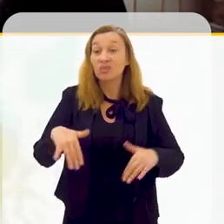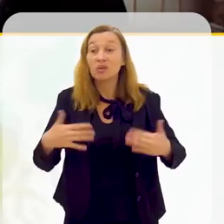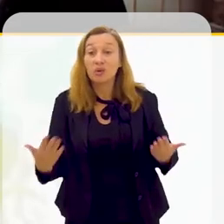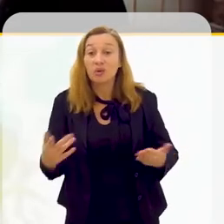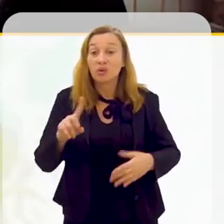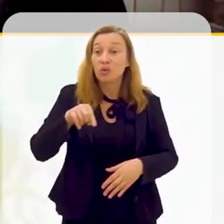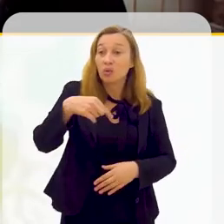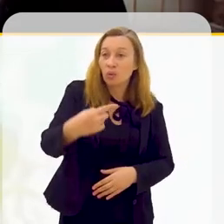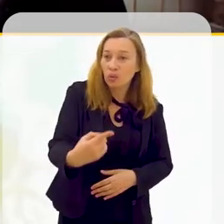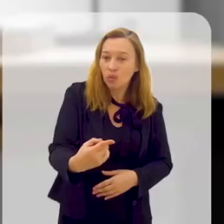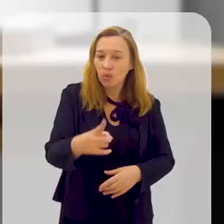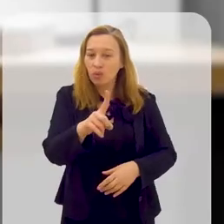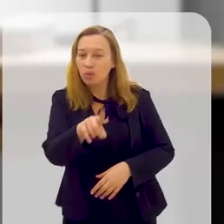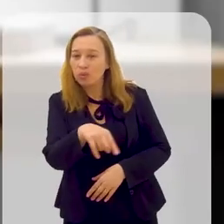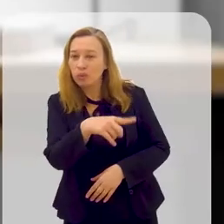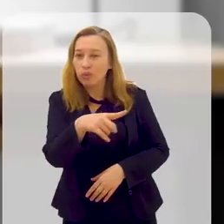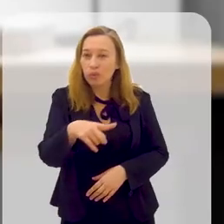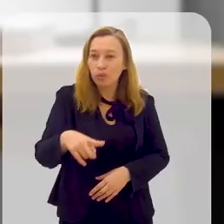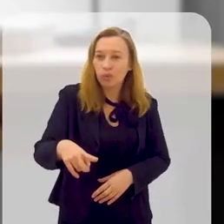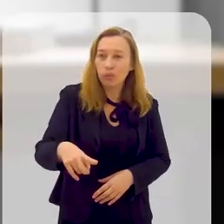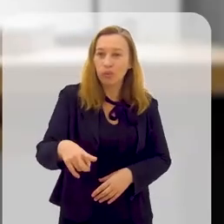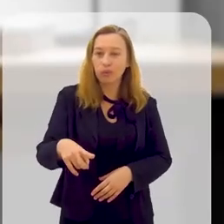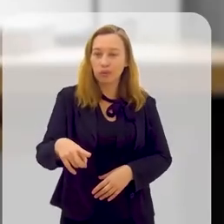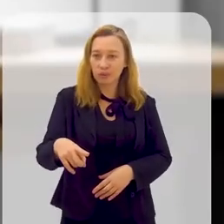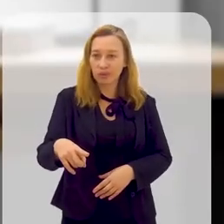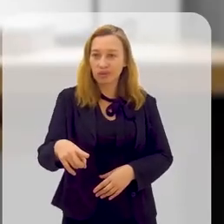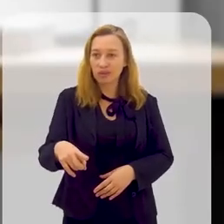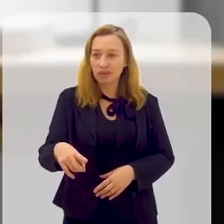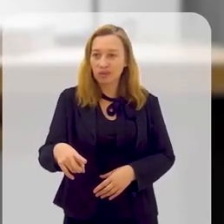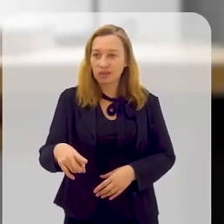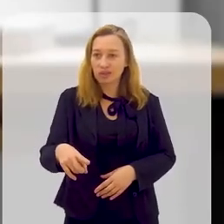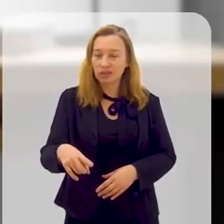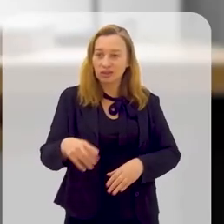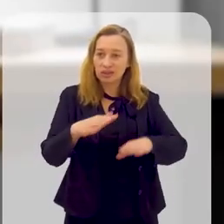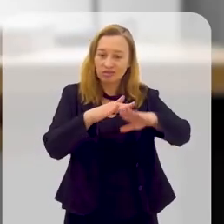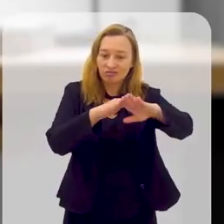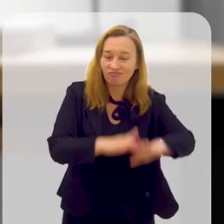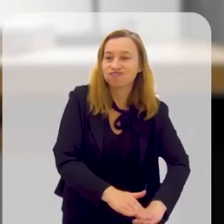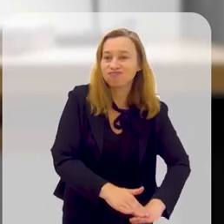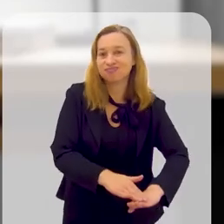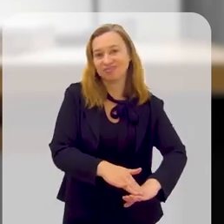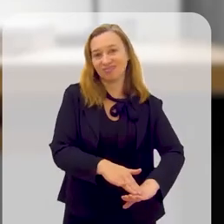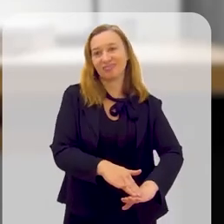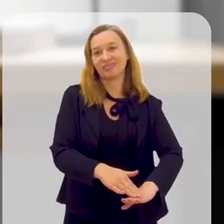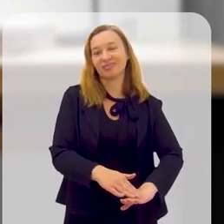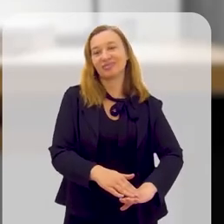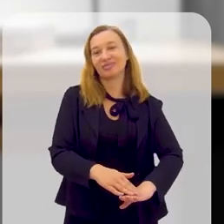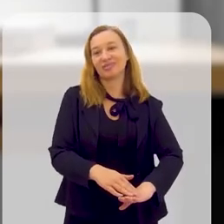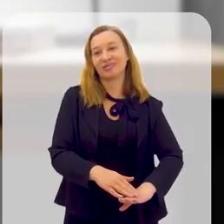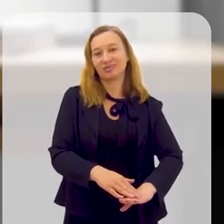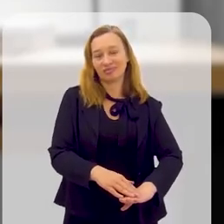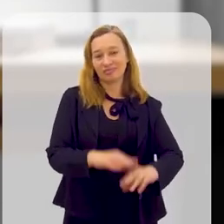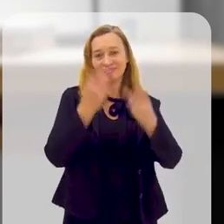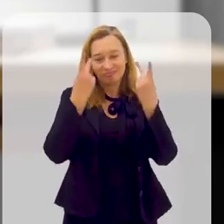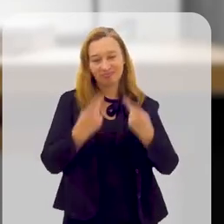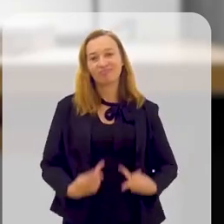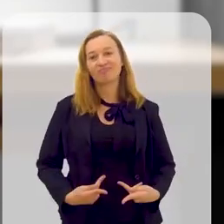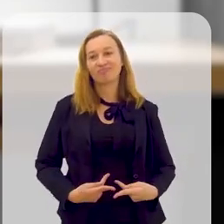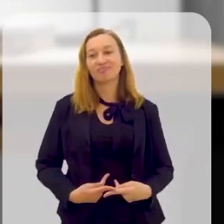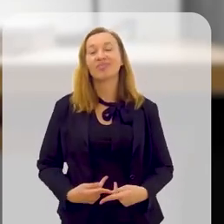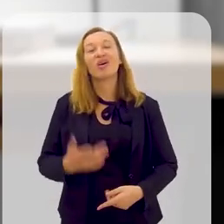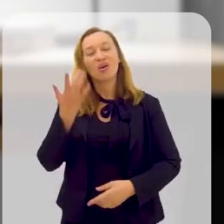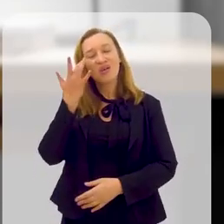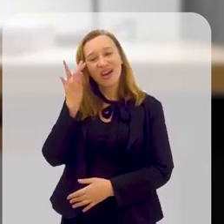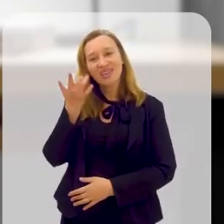e quando o outro é excluído está excluído ele está sendo desrespeitado na sua